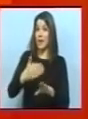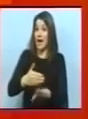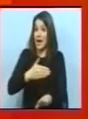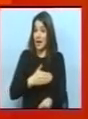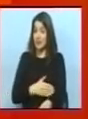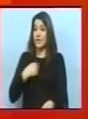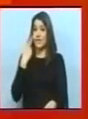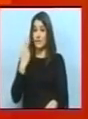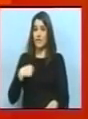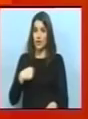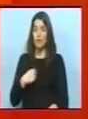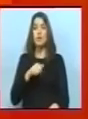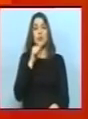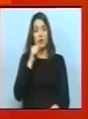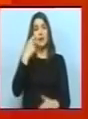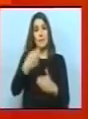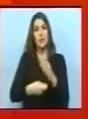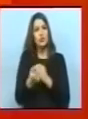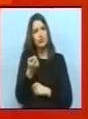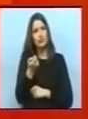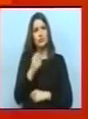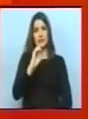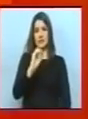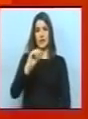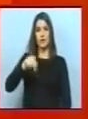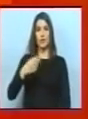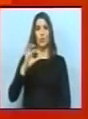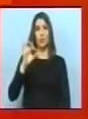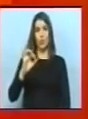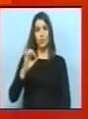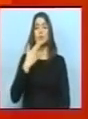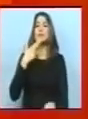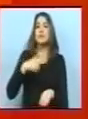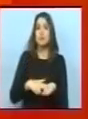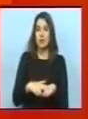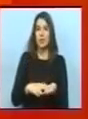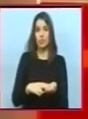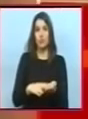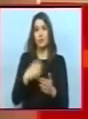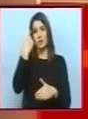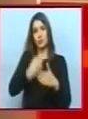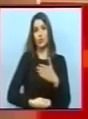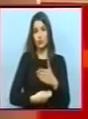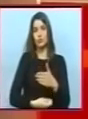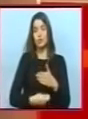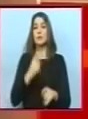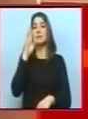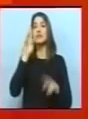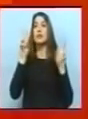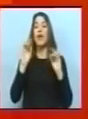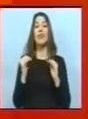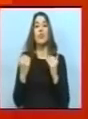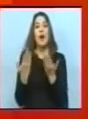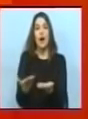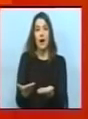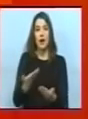há sempre uma taxa pequena, 0,8% de imposto de selo, que vai recair sobre essa doação. E, portanto, há um pagamento aqui